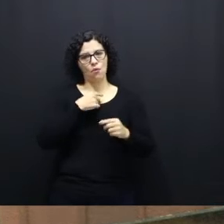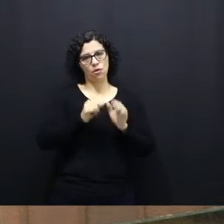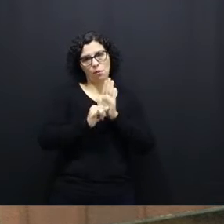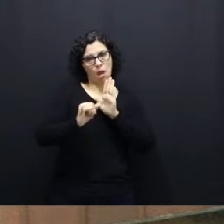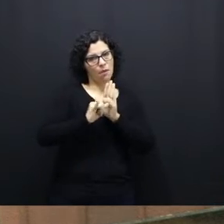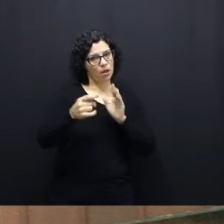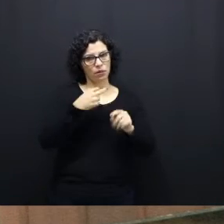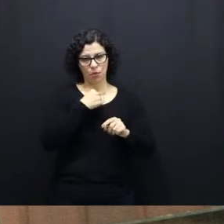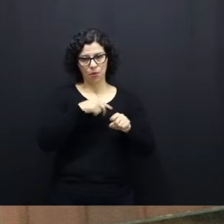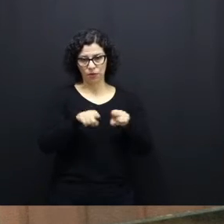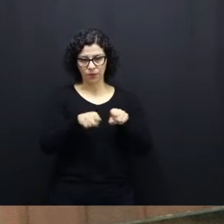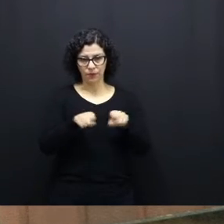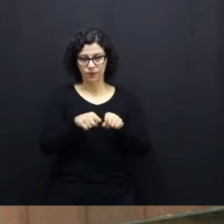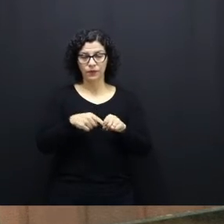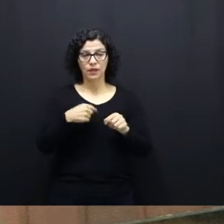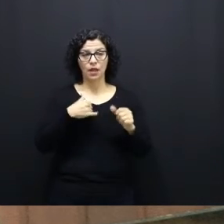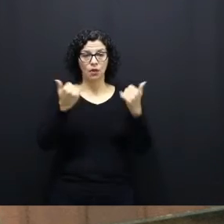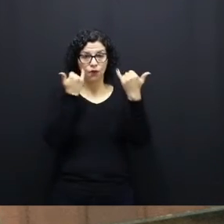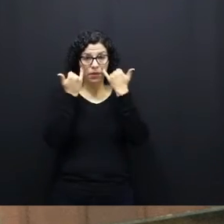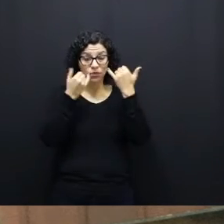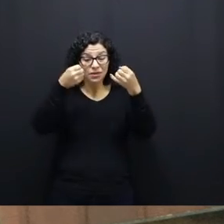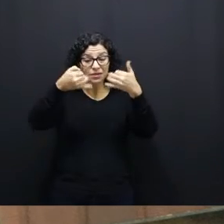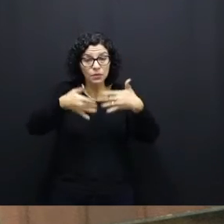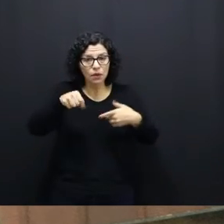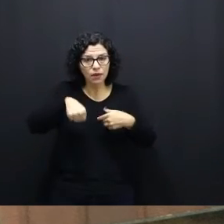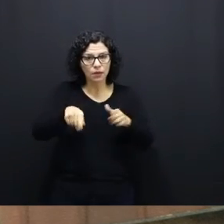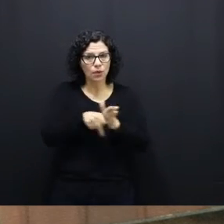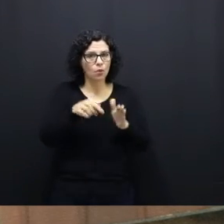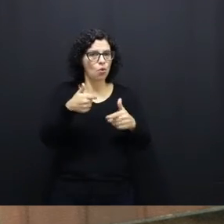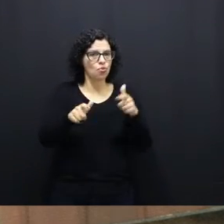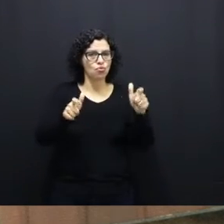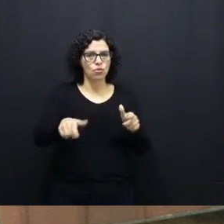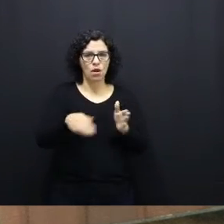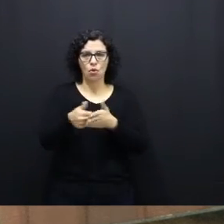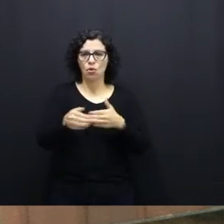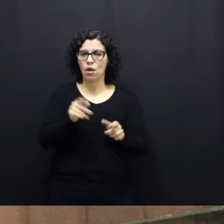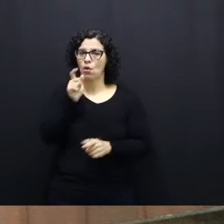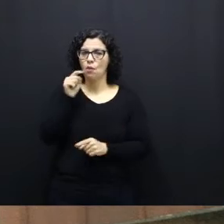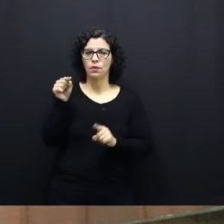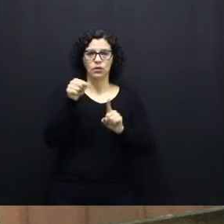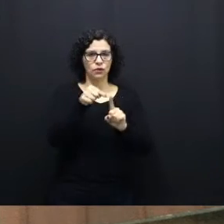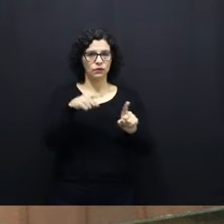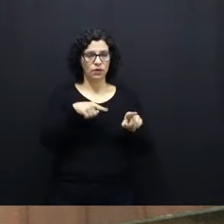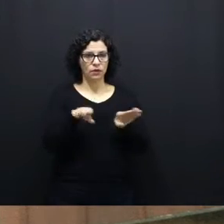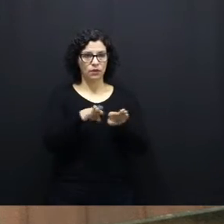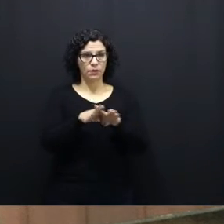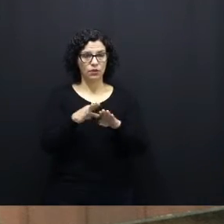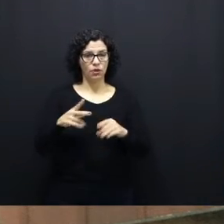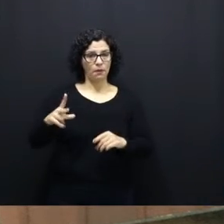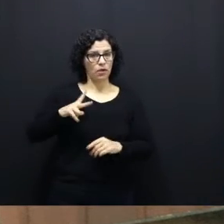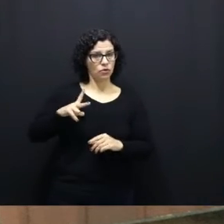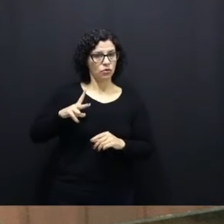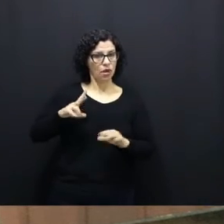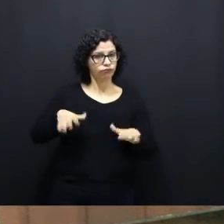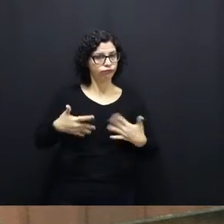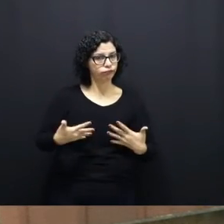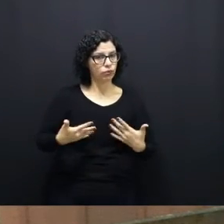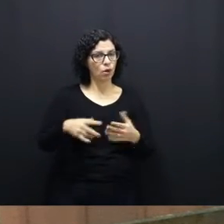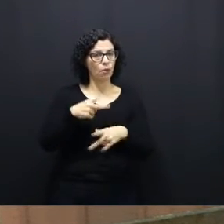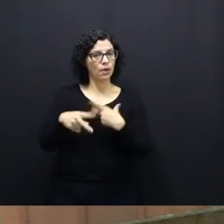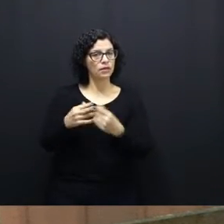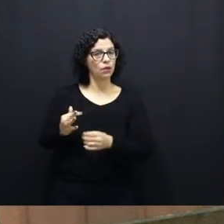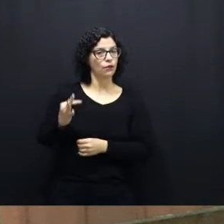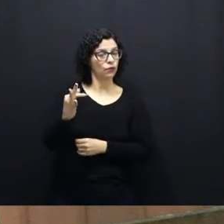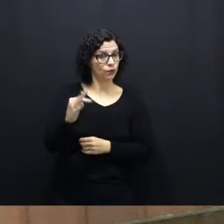das informações e acesso restrito reveladas independentemente da intenção de gerar benefício próprio presente